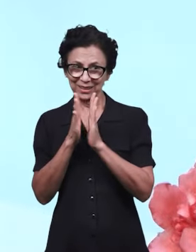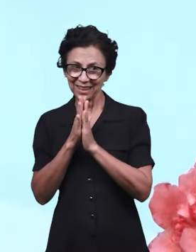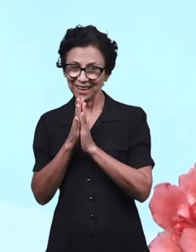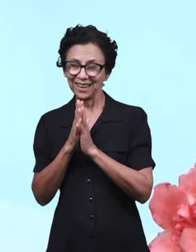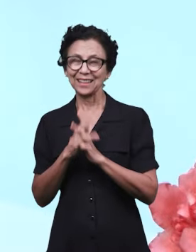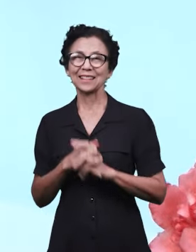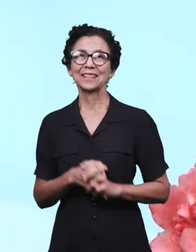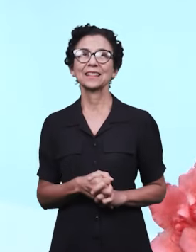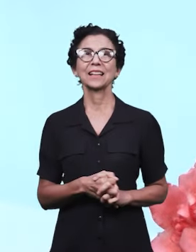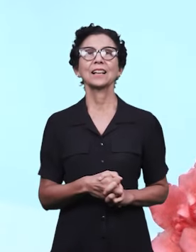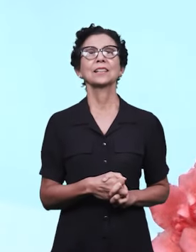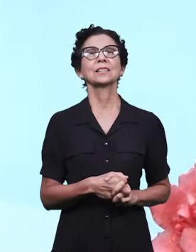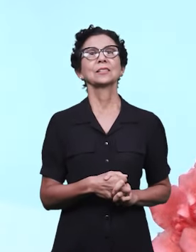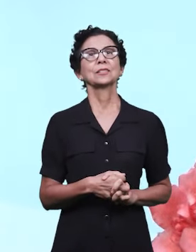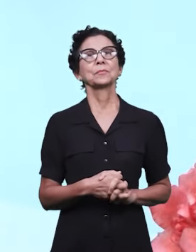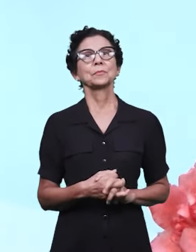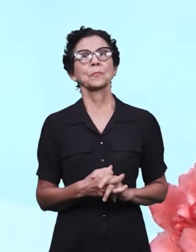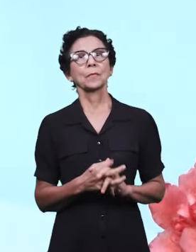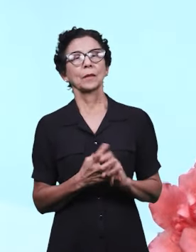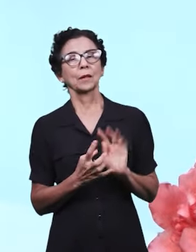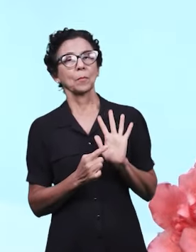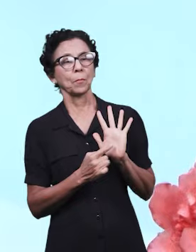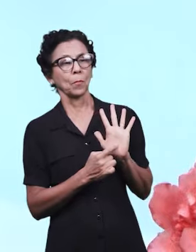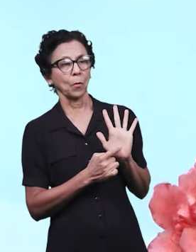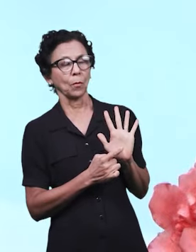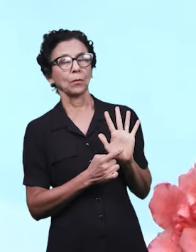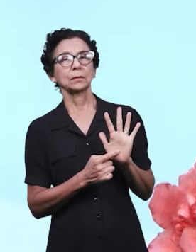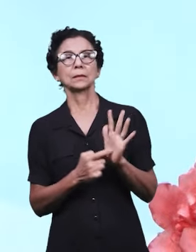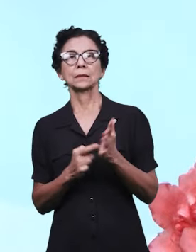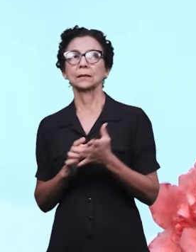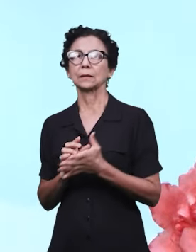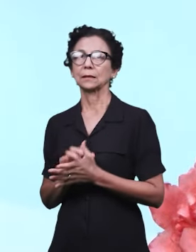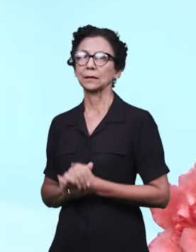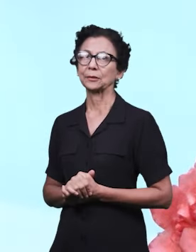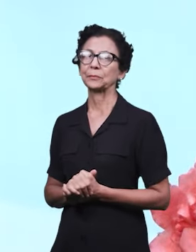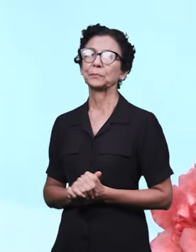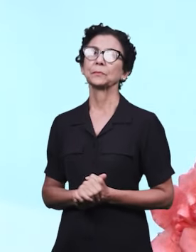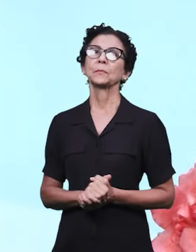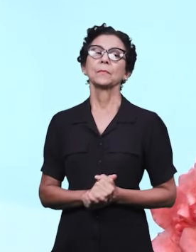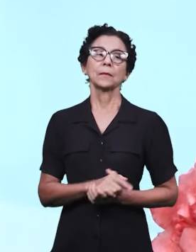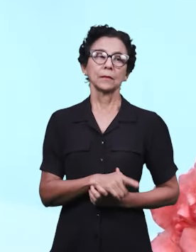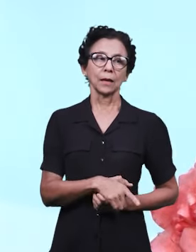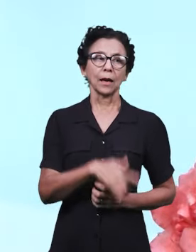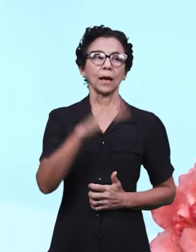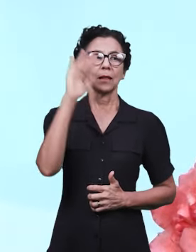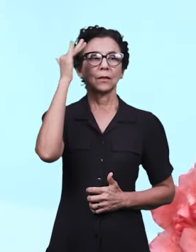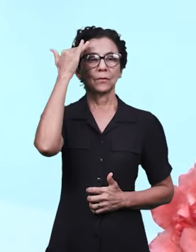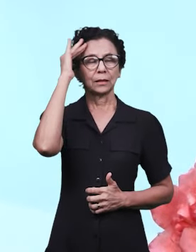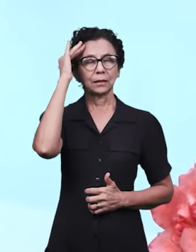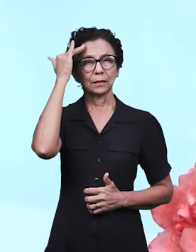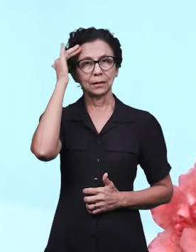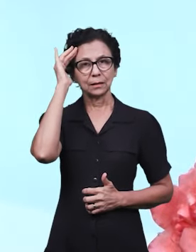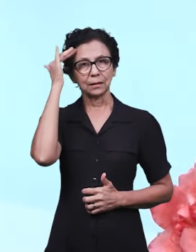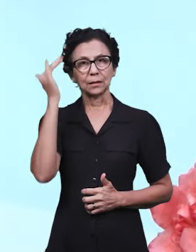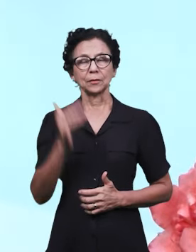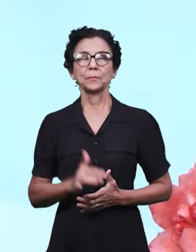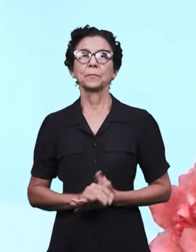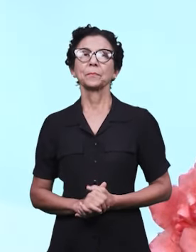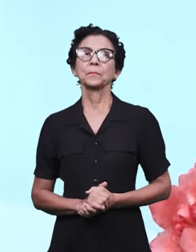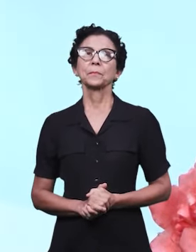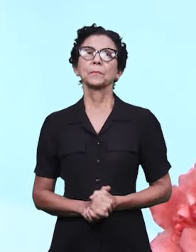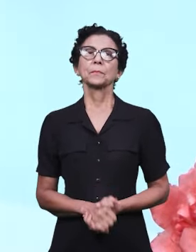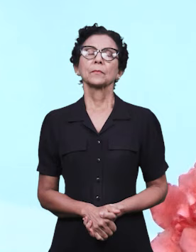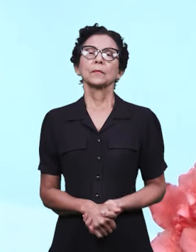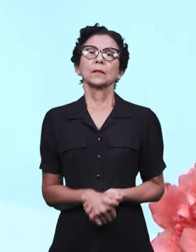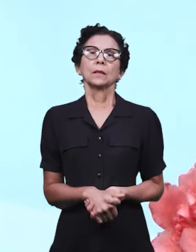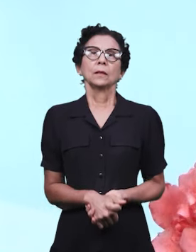próxima, mostra e volta para que você está. Aquilo ela vai entender, olha, nós estamos terminando o culto. Janaína,